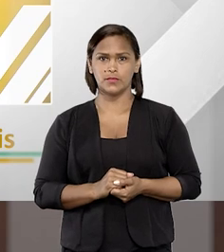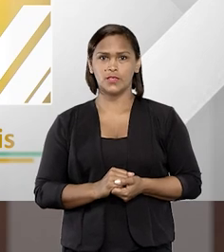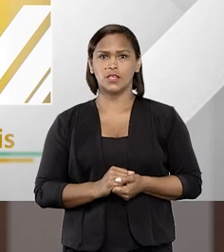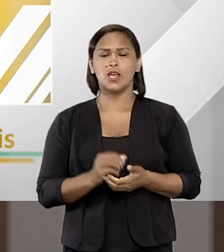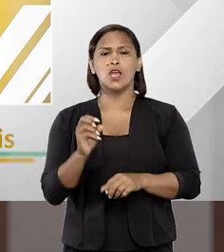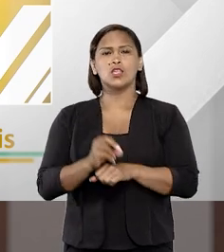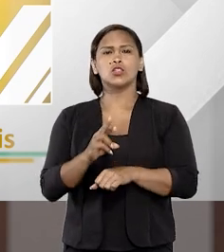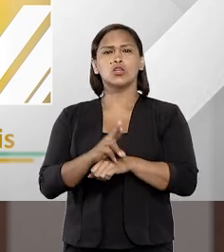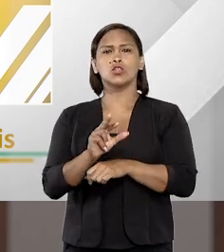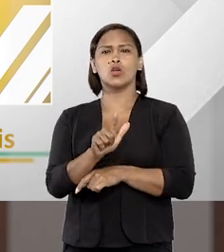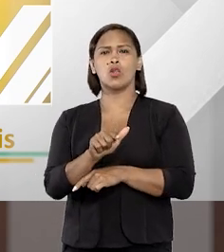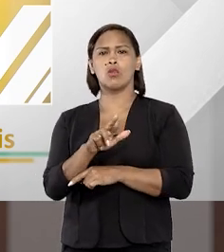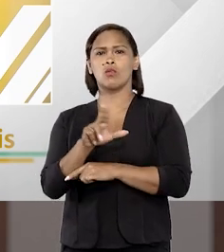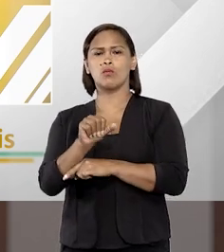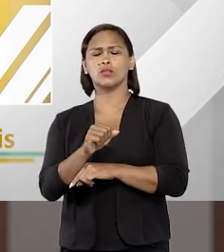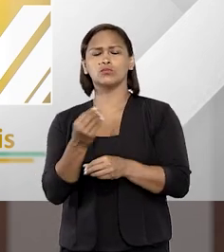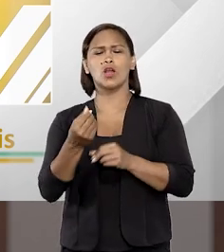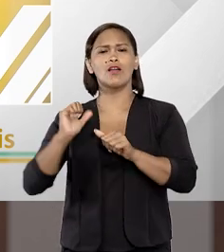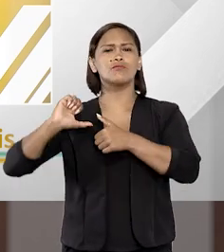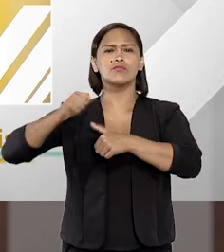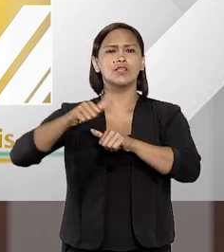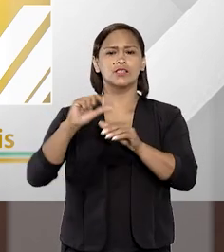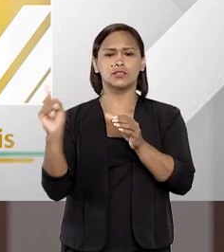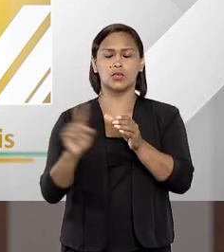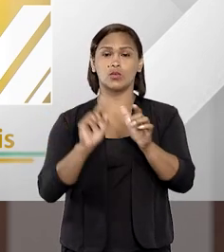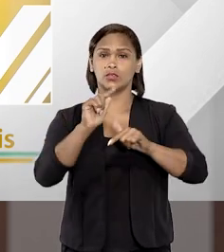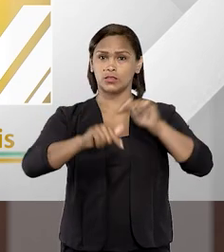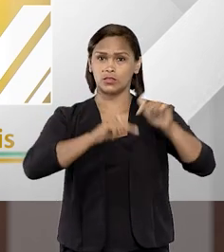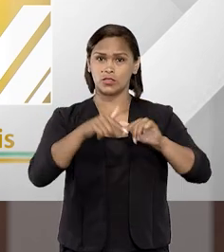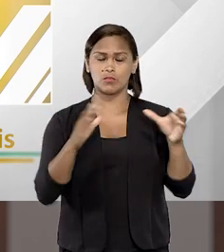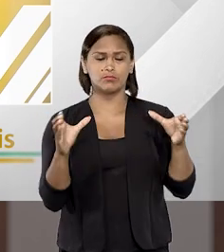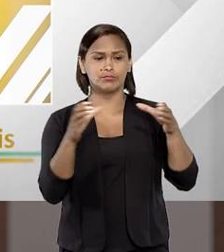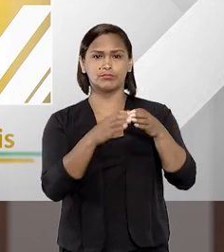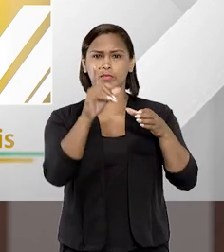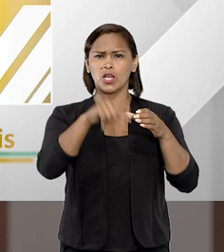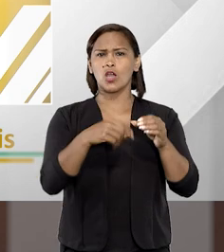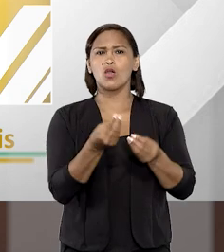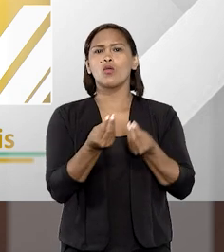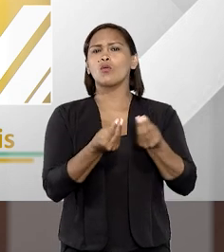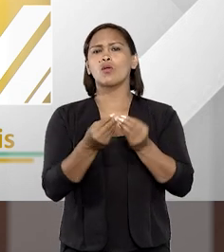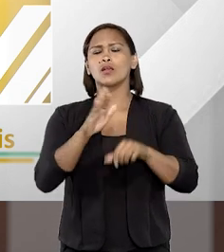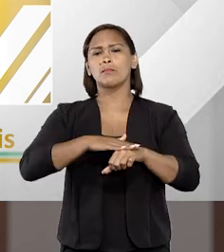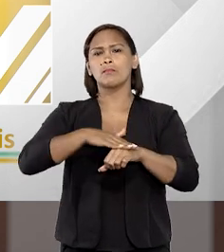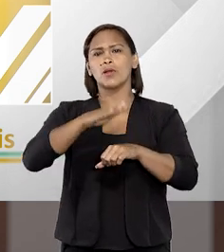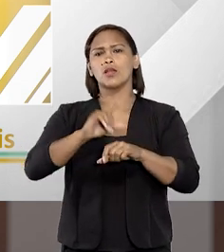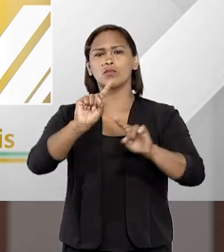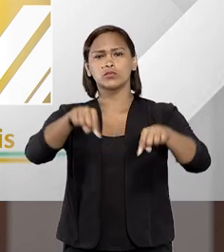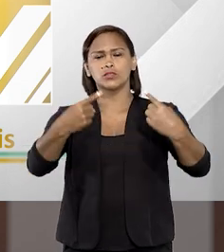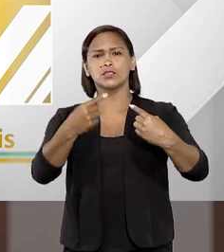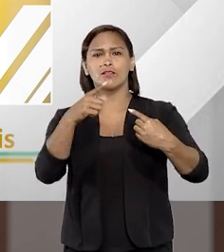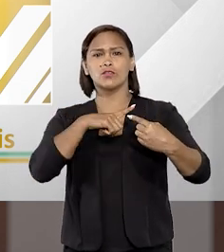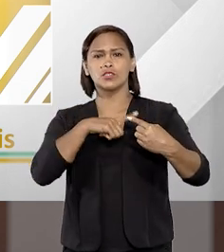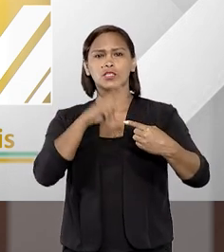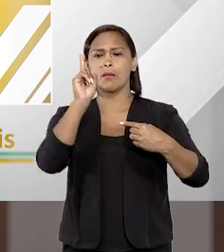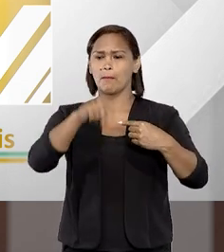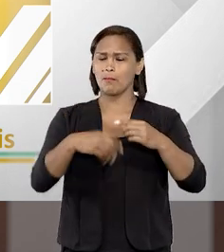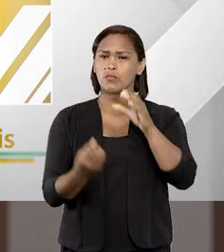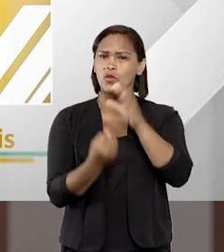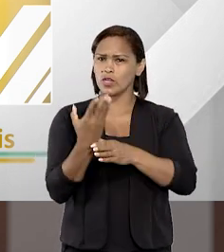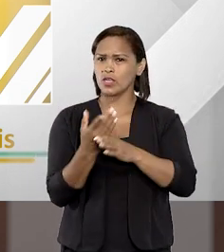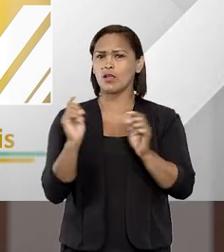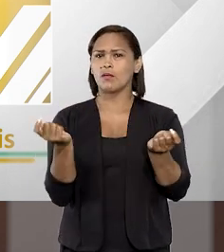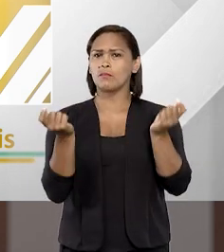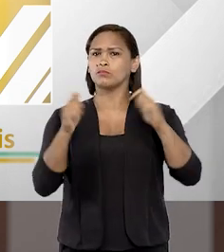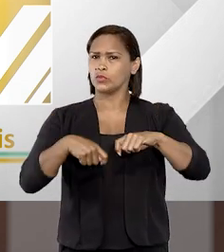Doutor Fred em sua avaliação como integrante também desse grupo de trabalho né Quais os maiores desafios para que sejam